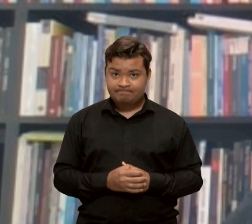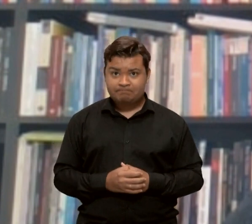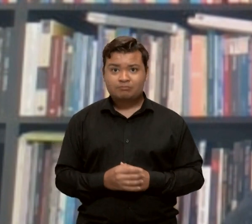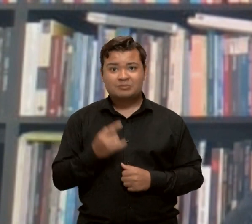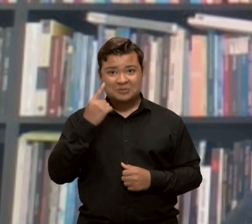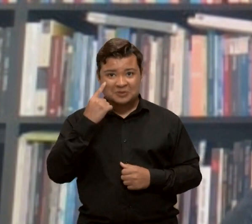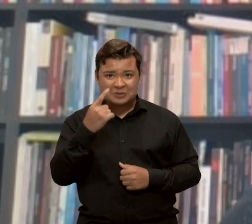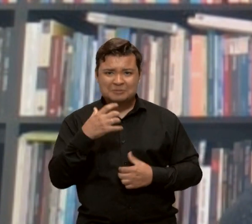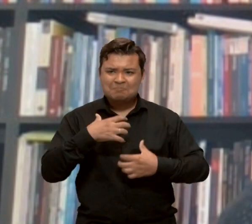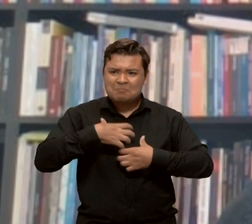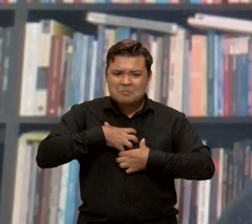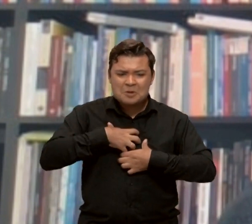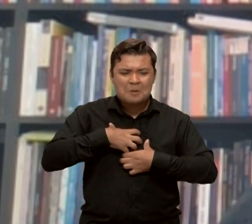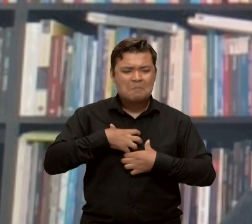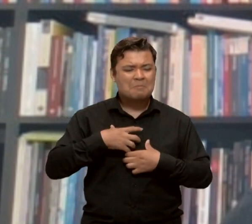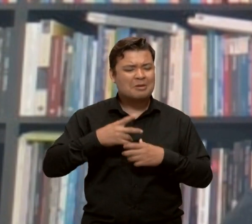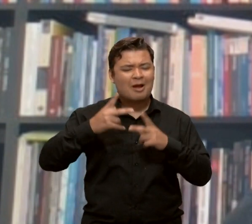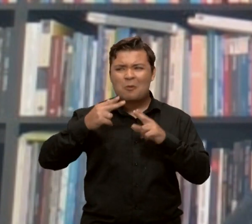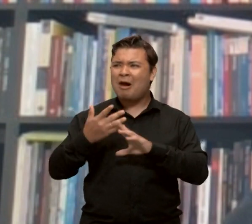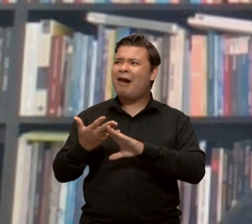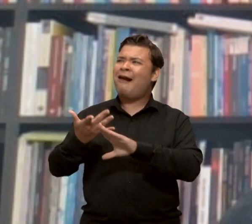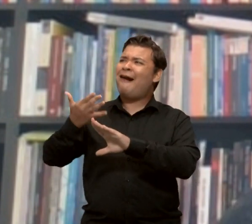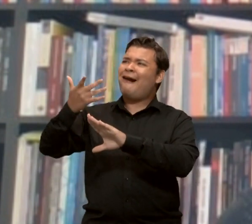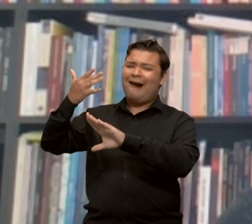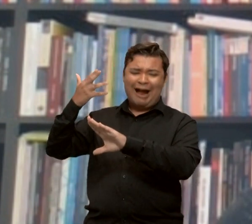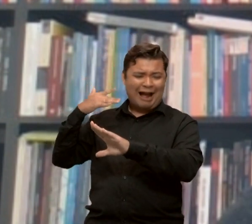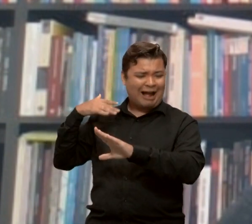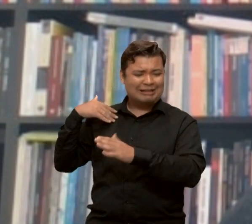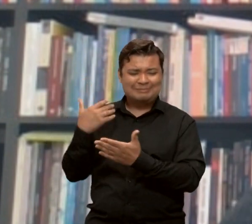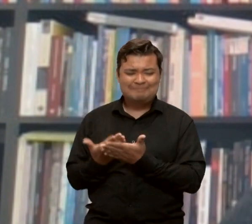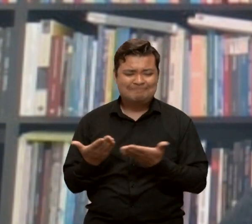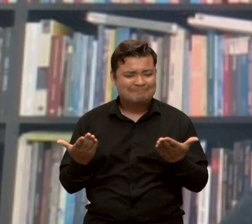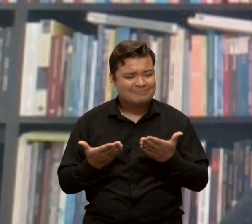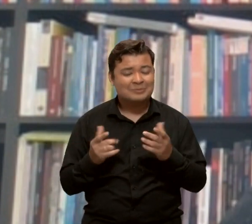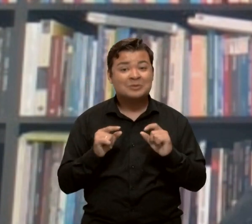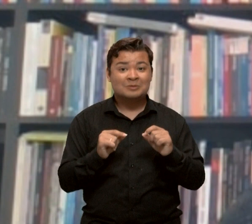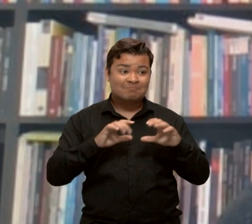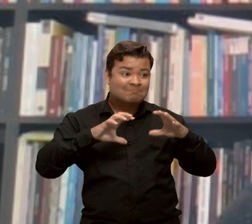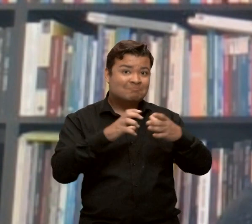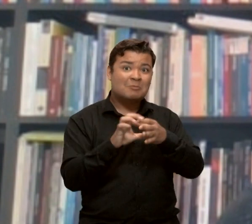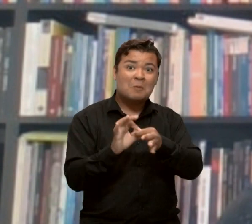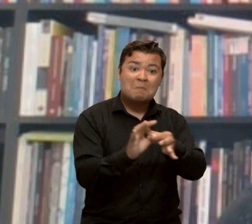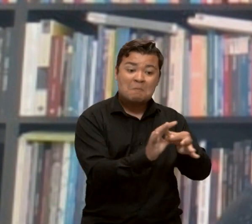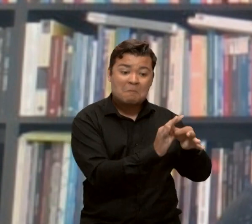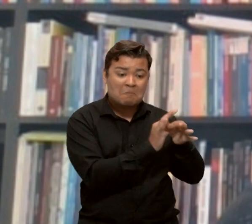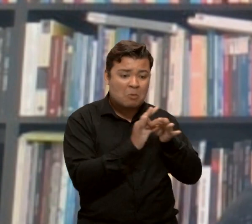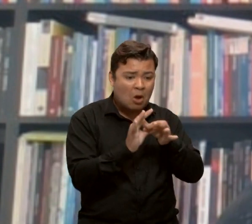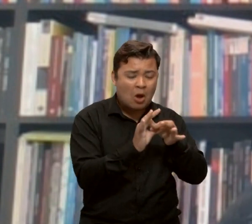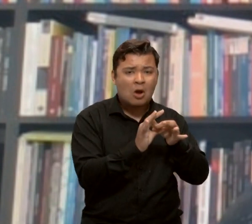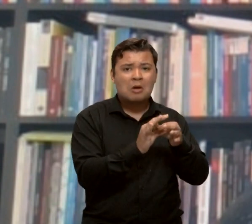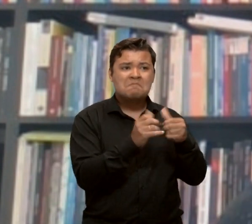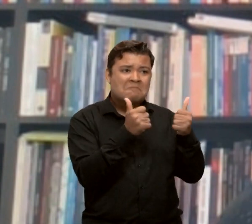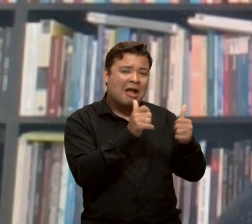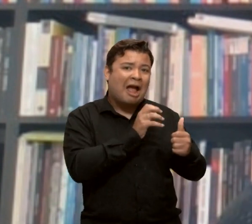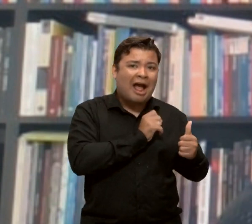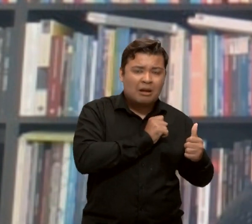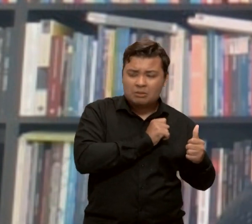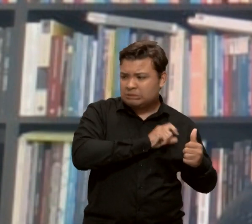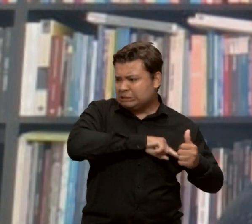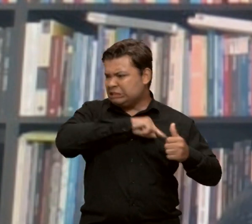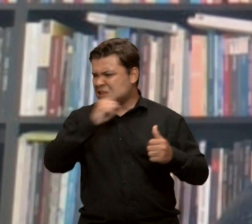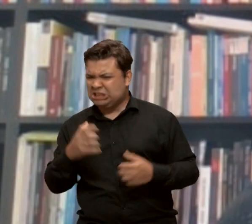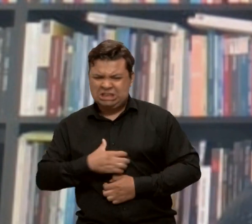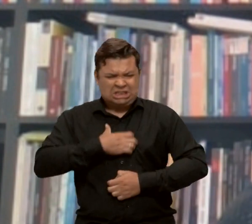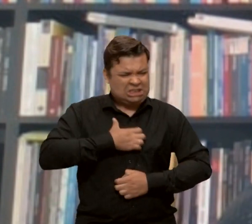meio primitivas, tanto essas emoções que trazem a questão da confraternização, como emoções de ódio, raiva e ira ao